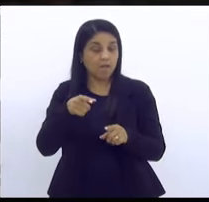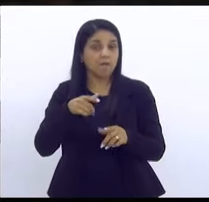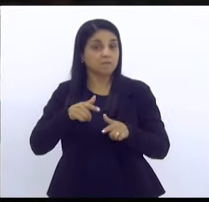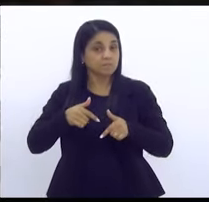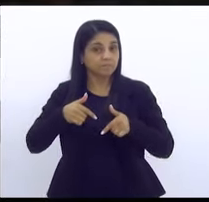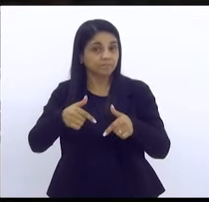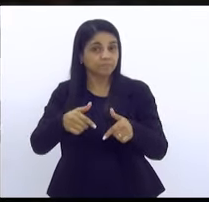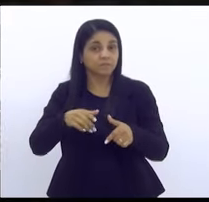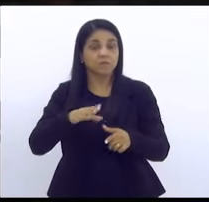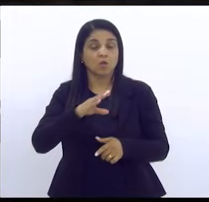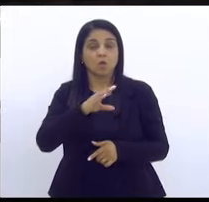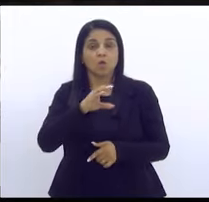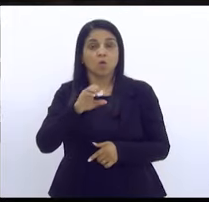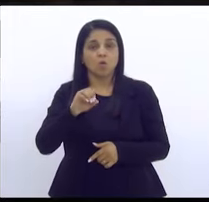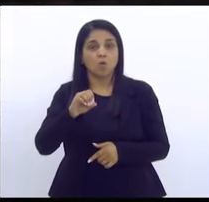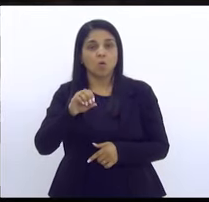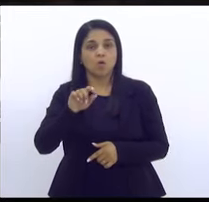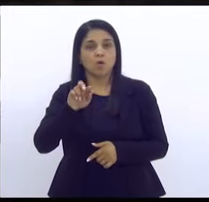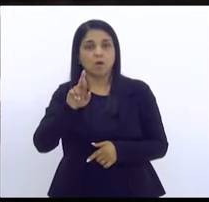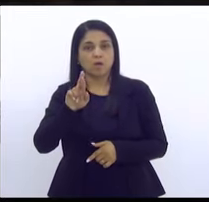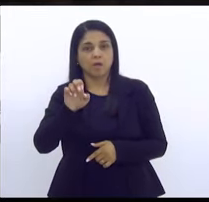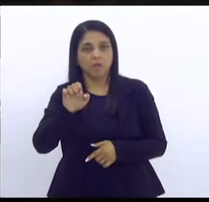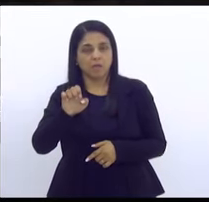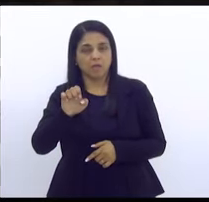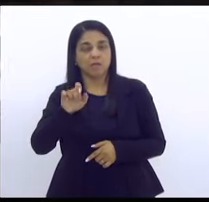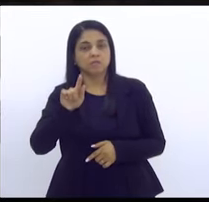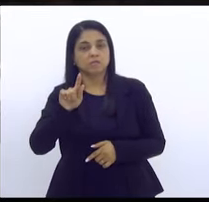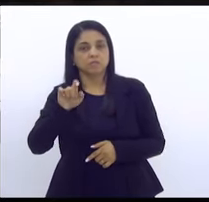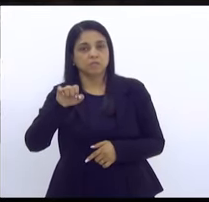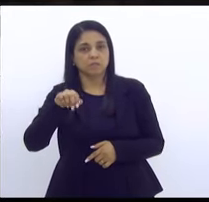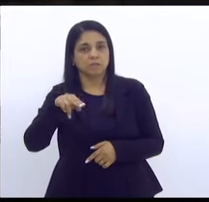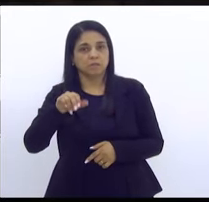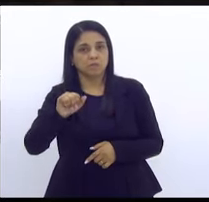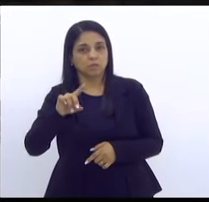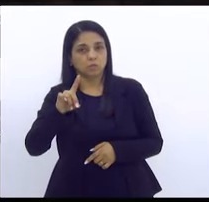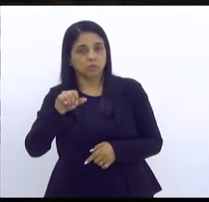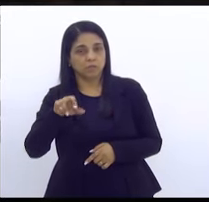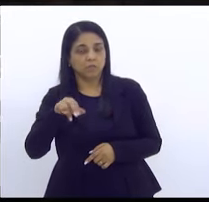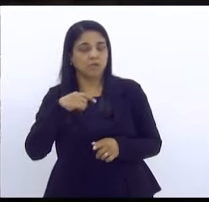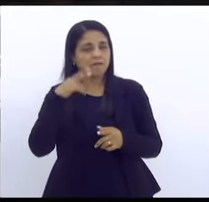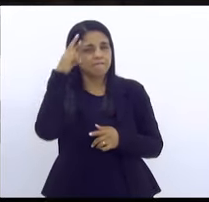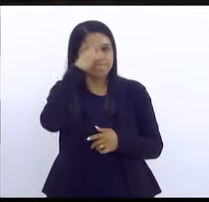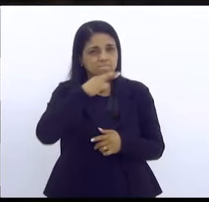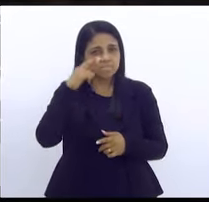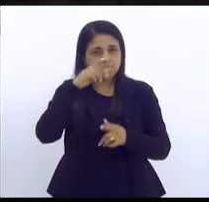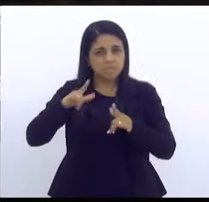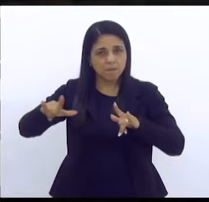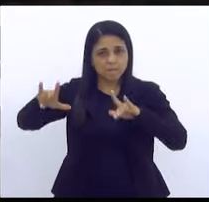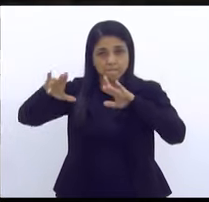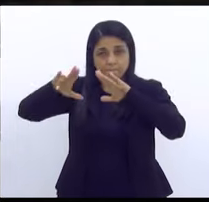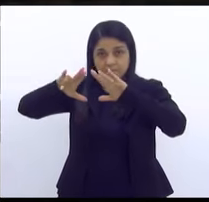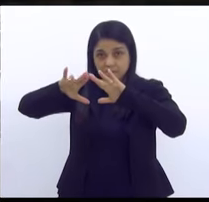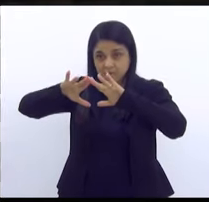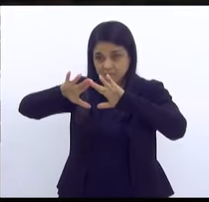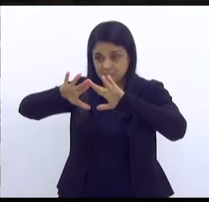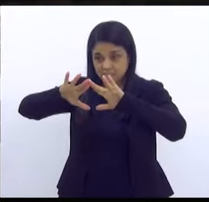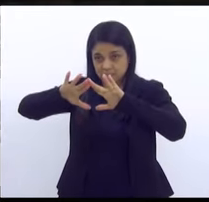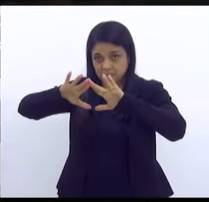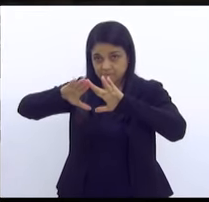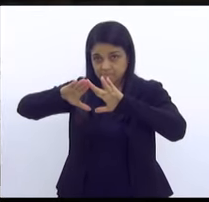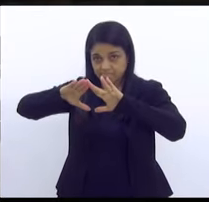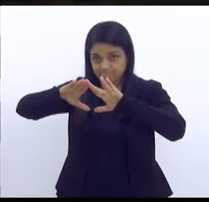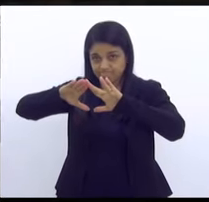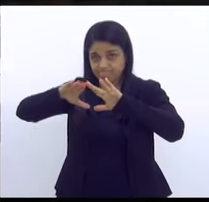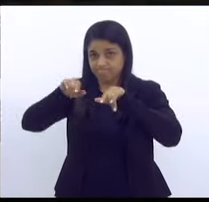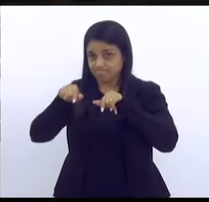da Corregedoria da Polícia Militar, e estava em uma investigação sobre milícias. Ou seja, a gente tem uma situação